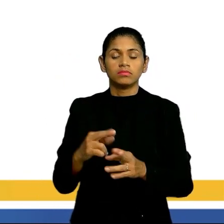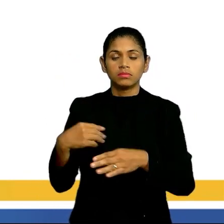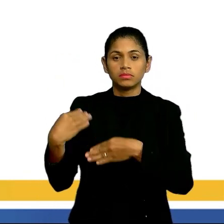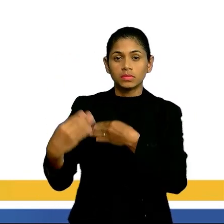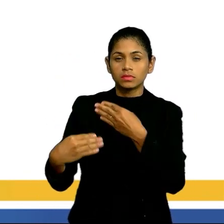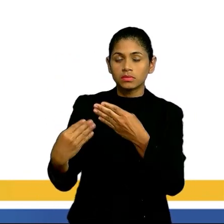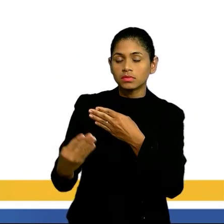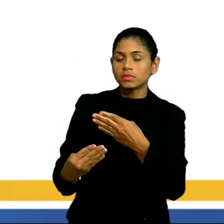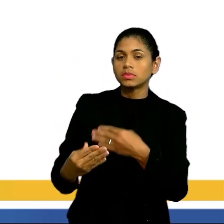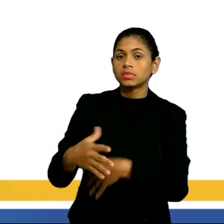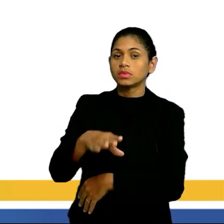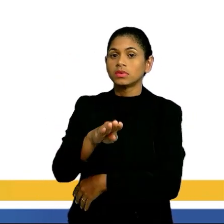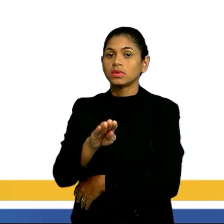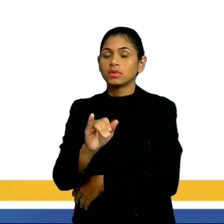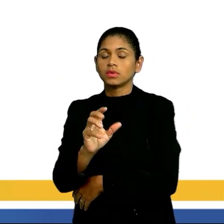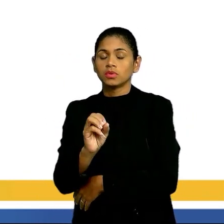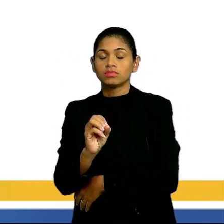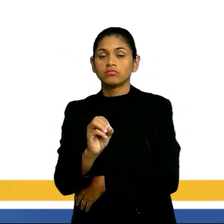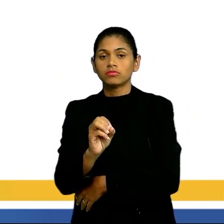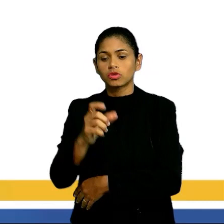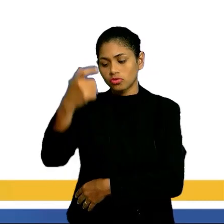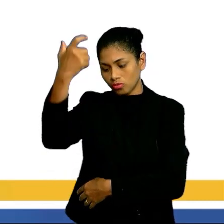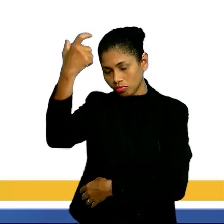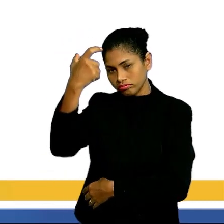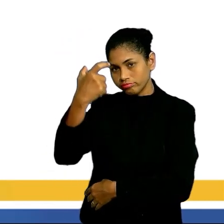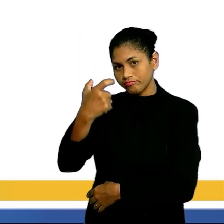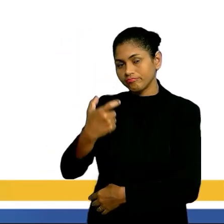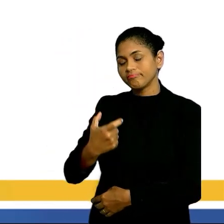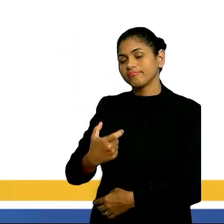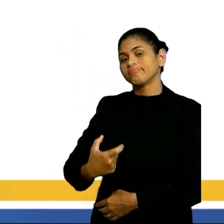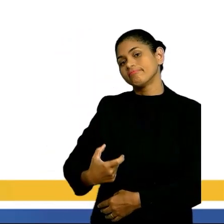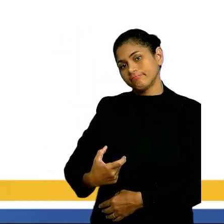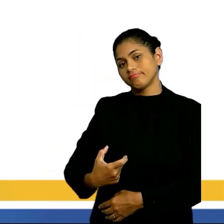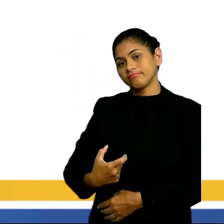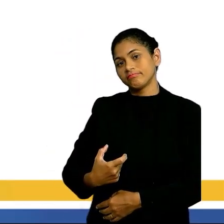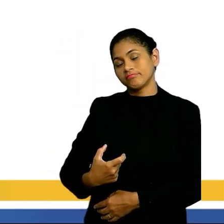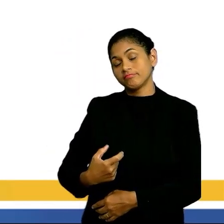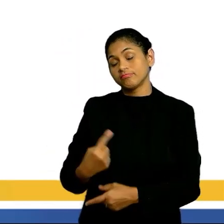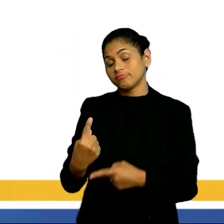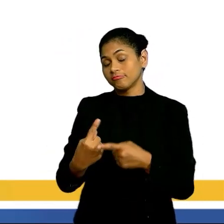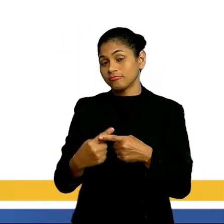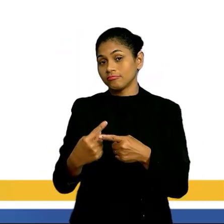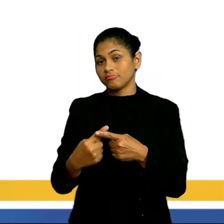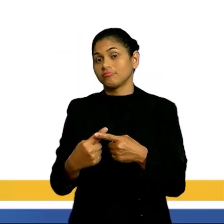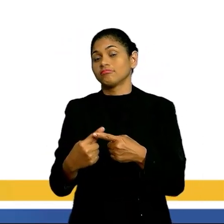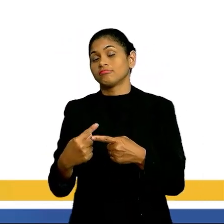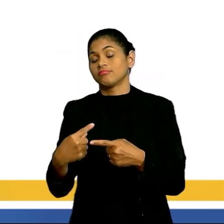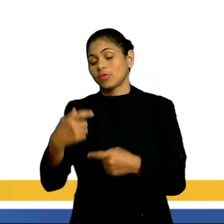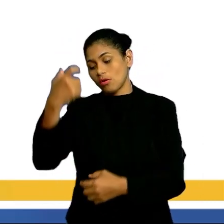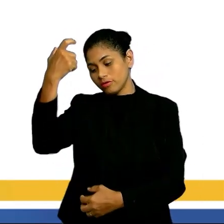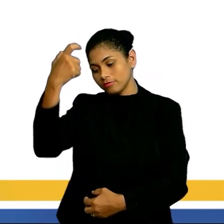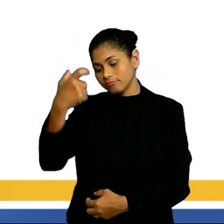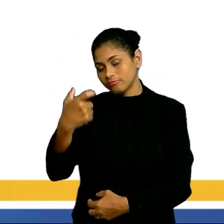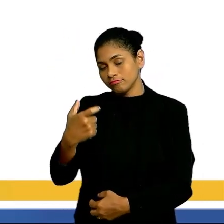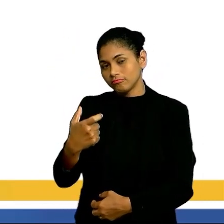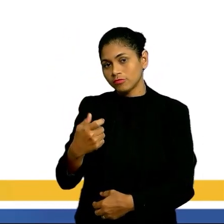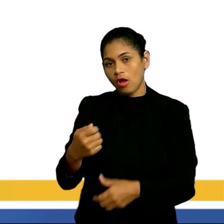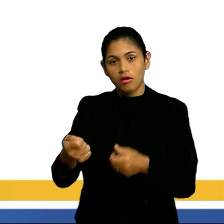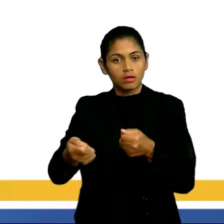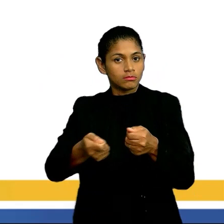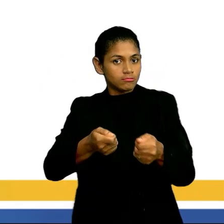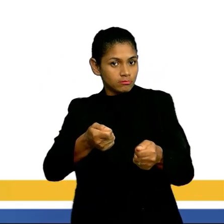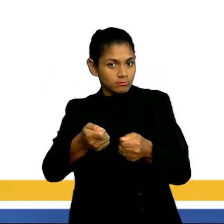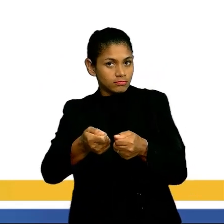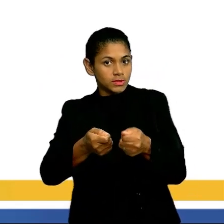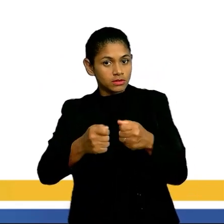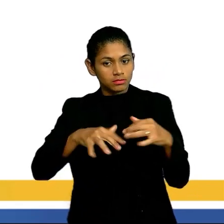evolução biológica ao ser humano. Afinal, a espécie humana domina o planeta, já que consegue